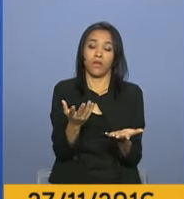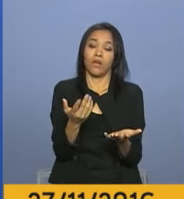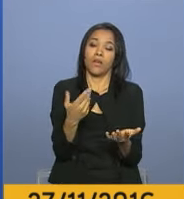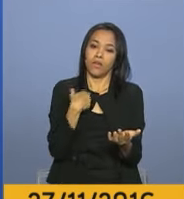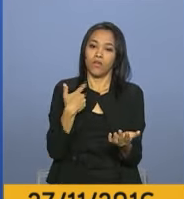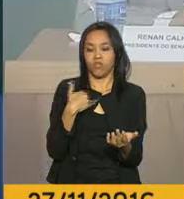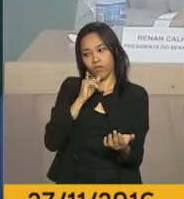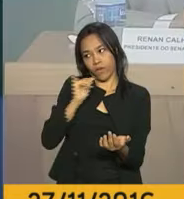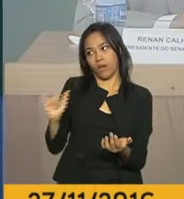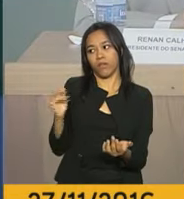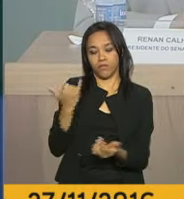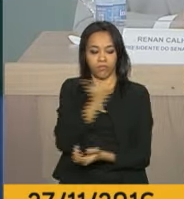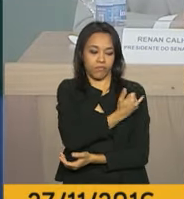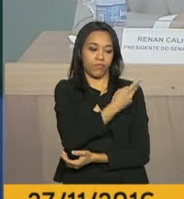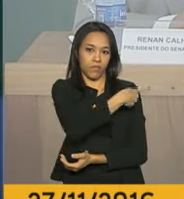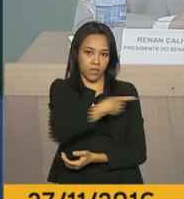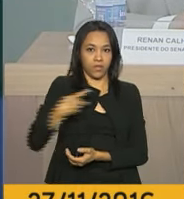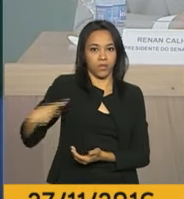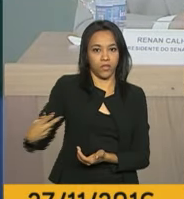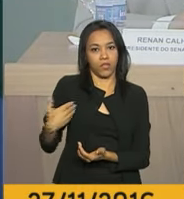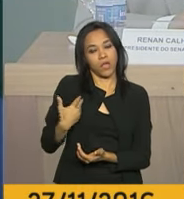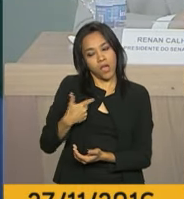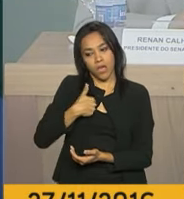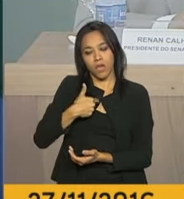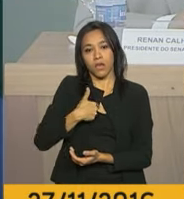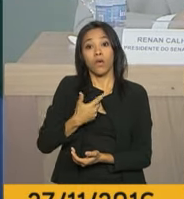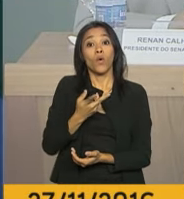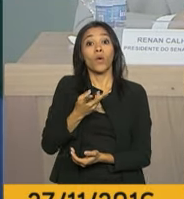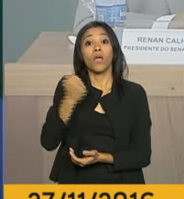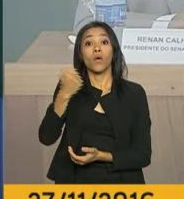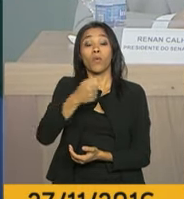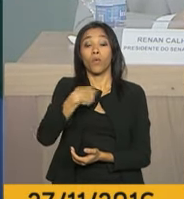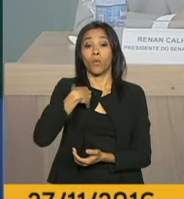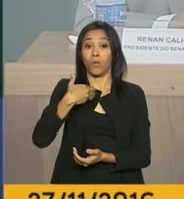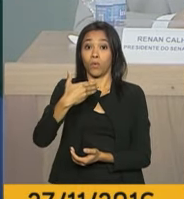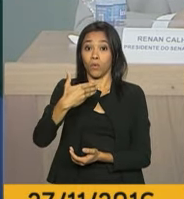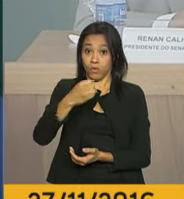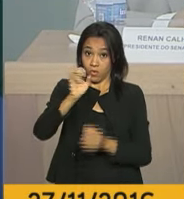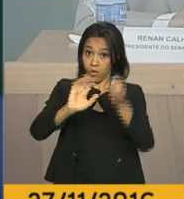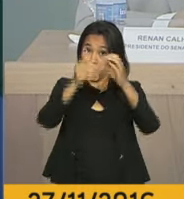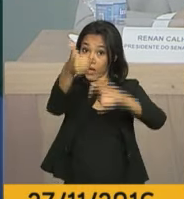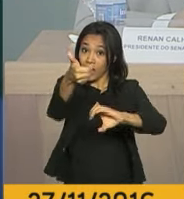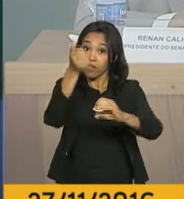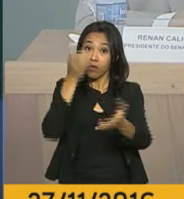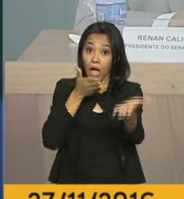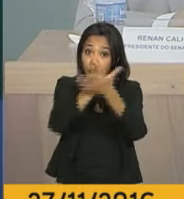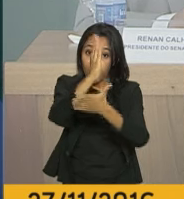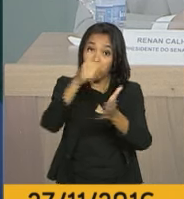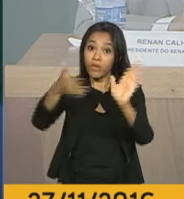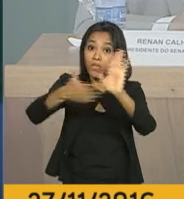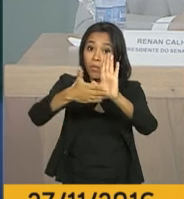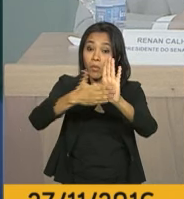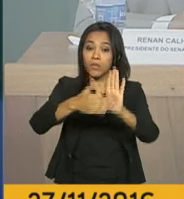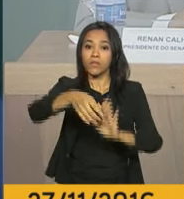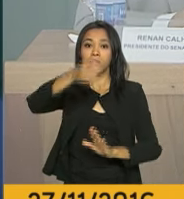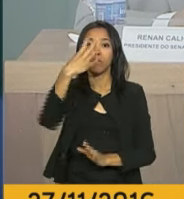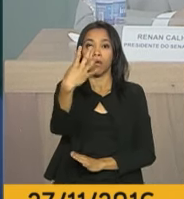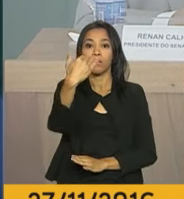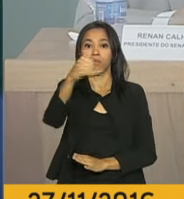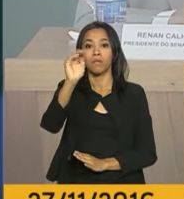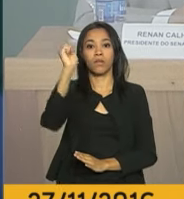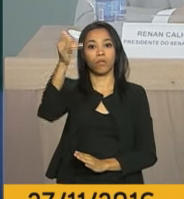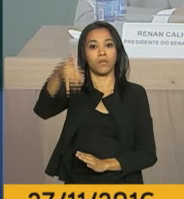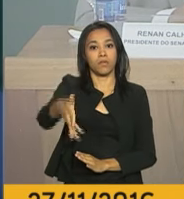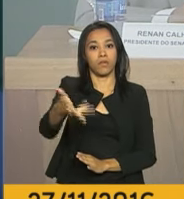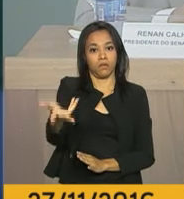viu, presidente Renan, presidente Rodrigo, dizer que o Congresso Nacional aprovou isso às 4h30 da manhã. Mas o fundamental, que embora fosse